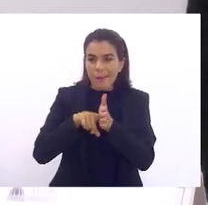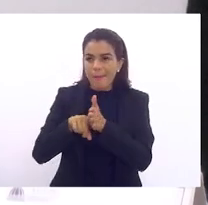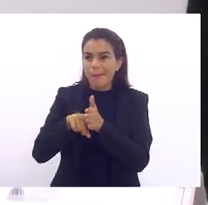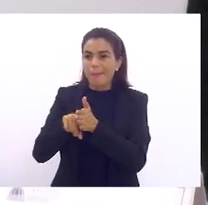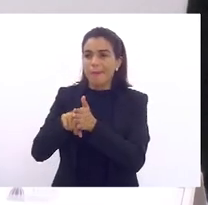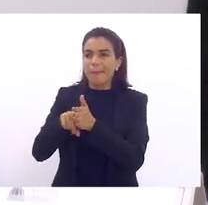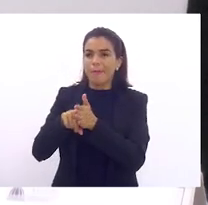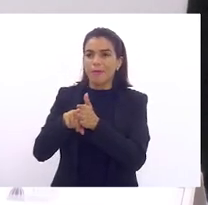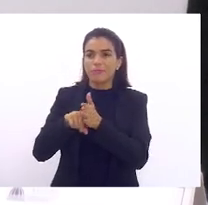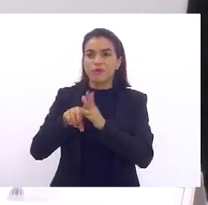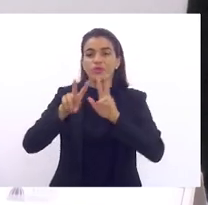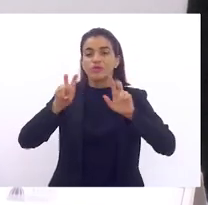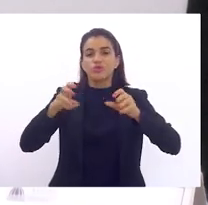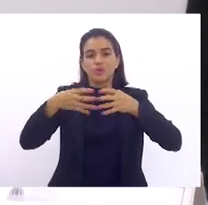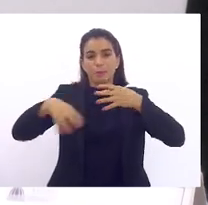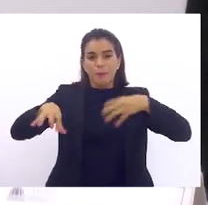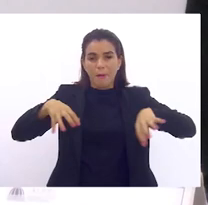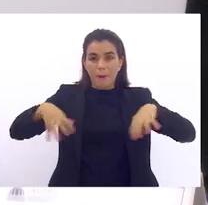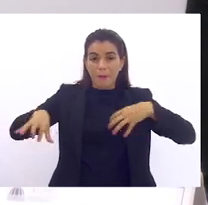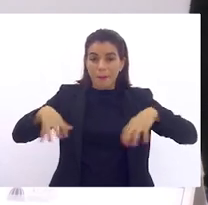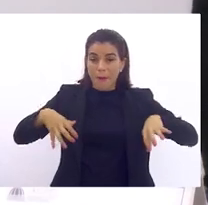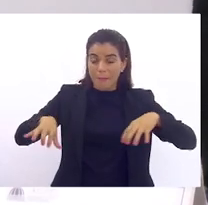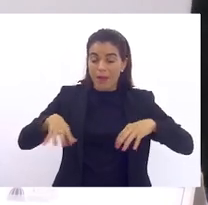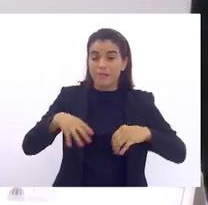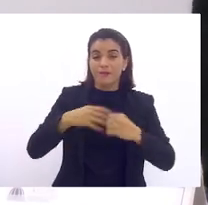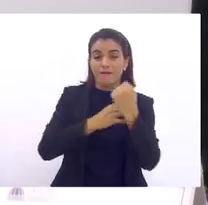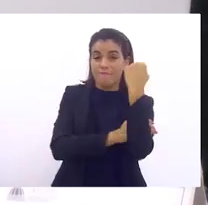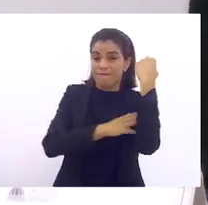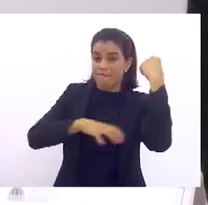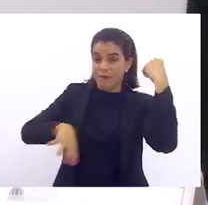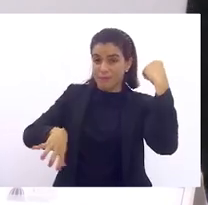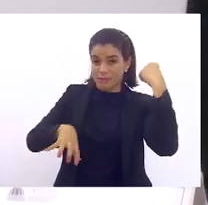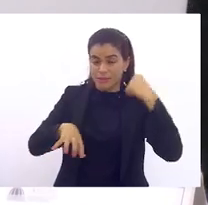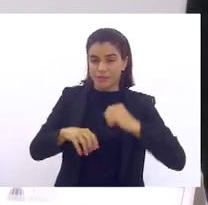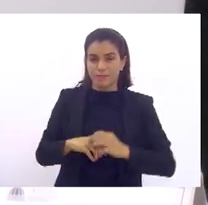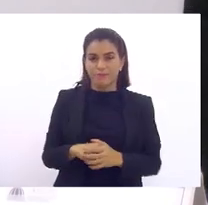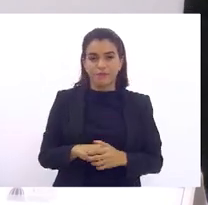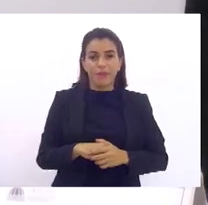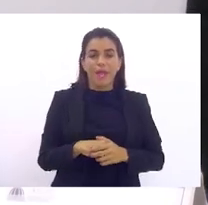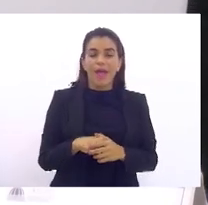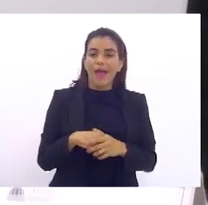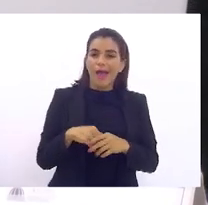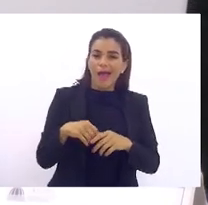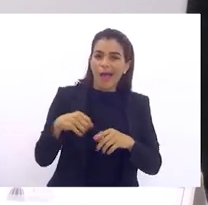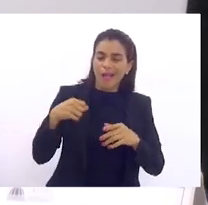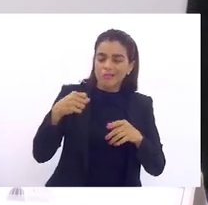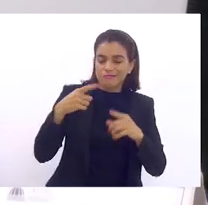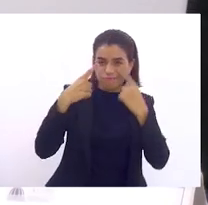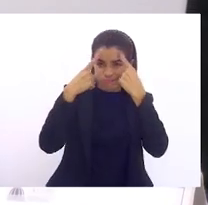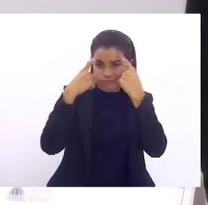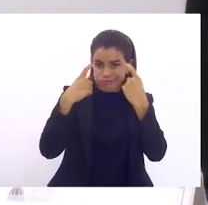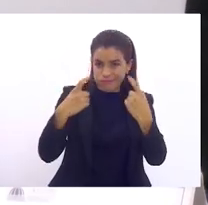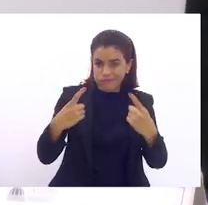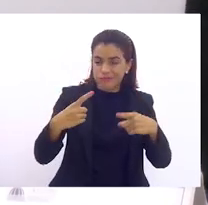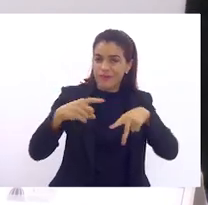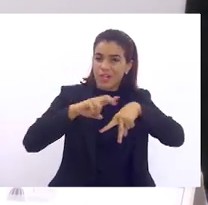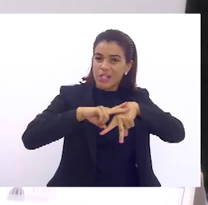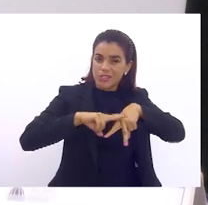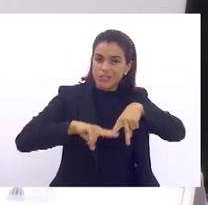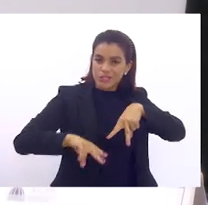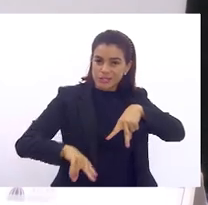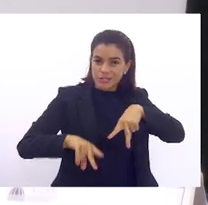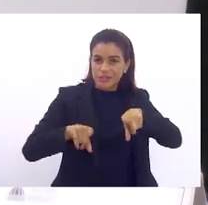às epistemologias e práticas feministas as violências de gênero e as questões em torno da